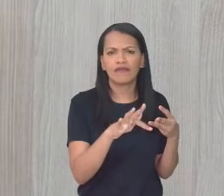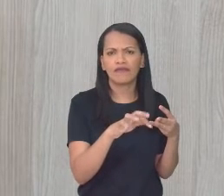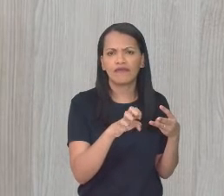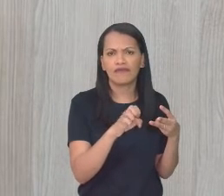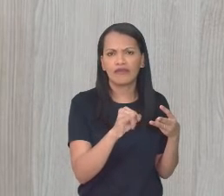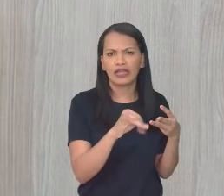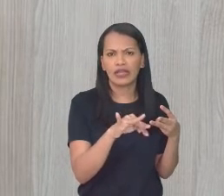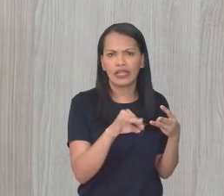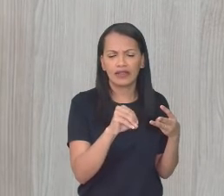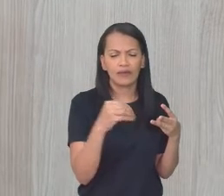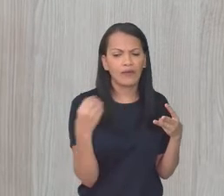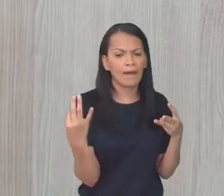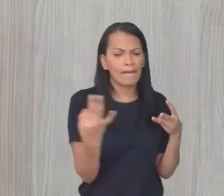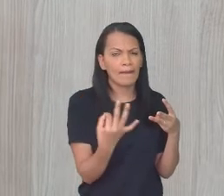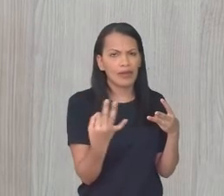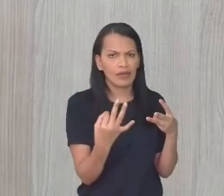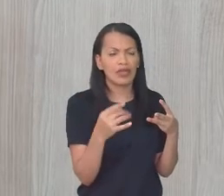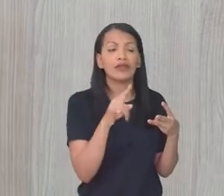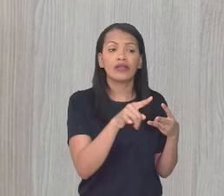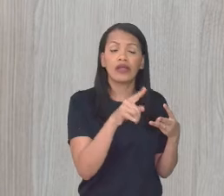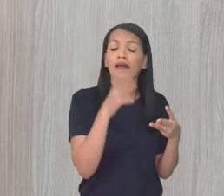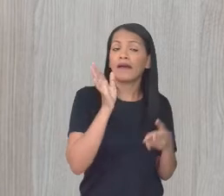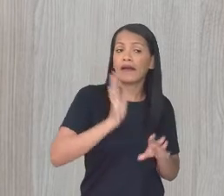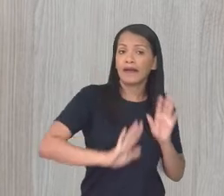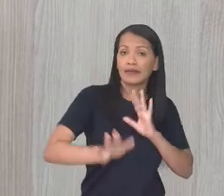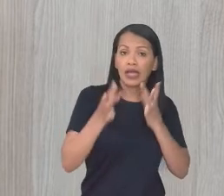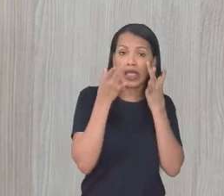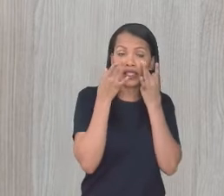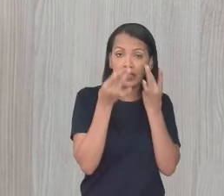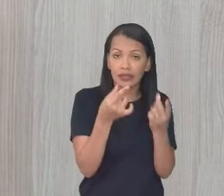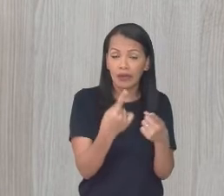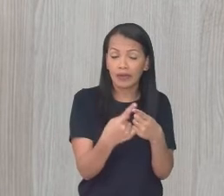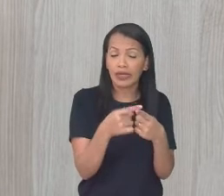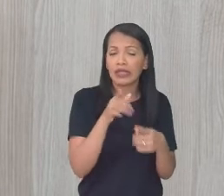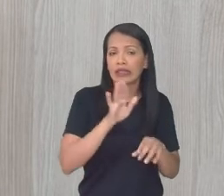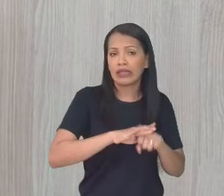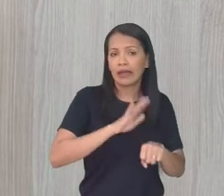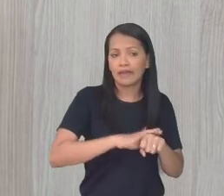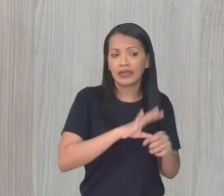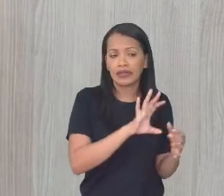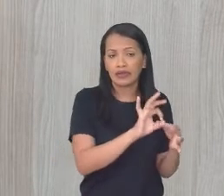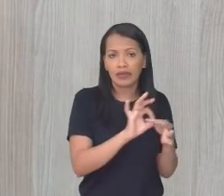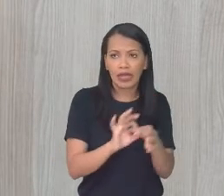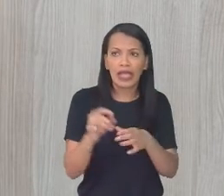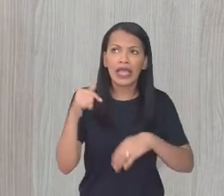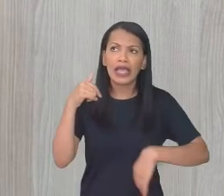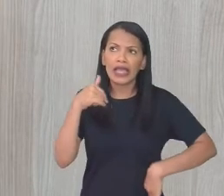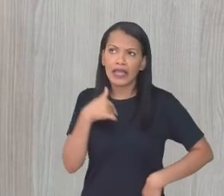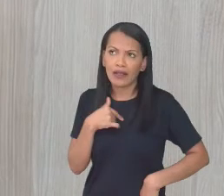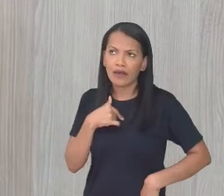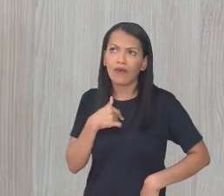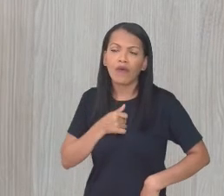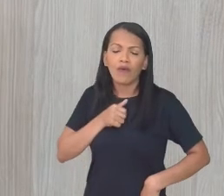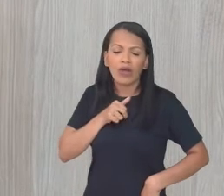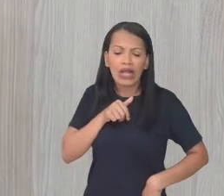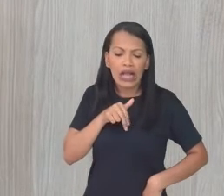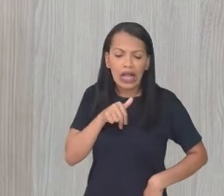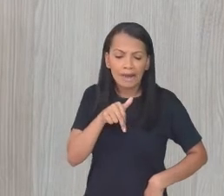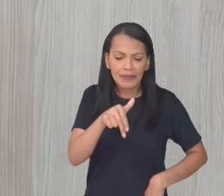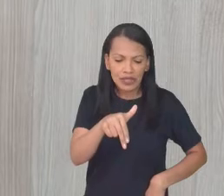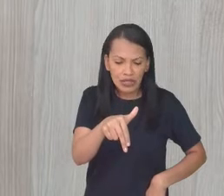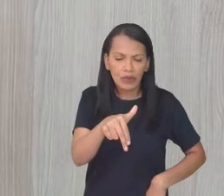vai me dizer o que é cada um? O contexto. Então, eu caminho pelo caminho. Se eu falar isso, eu